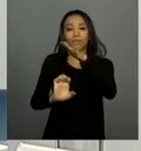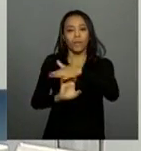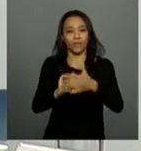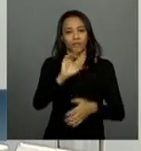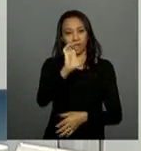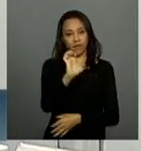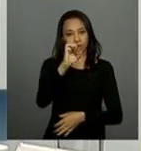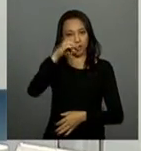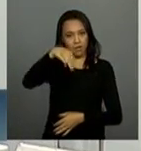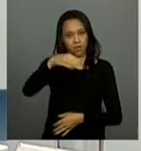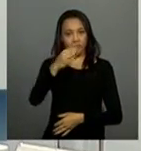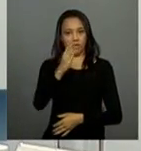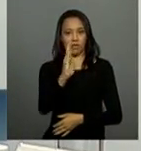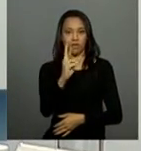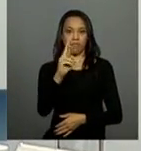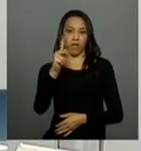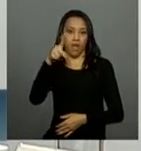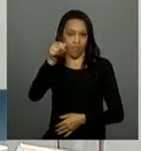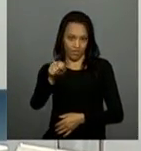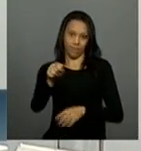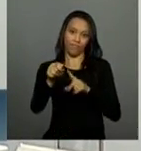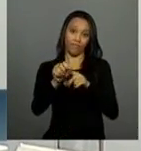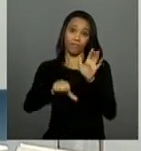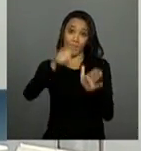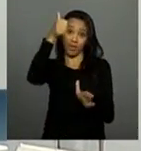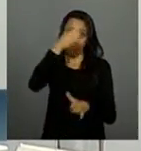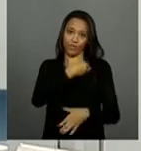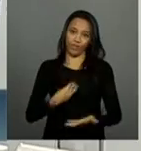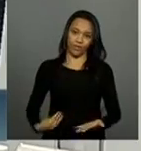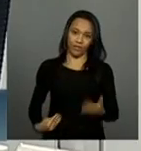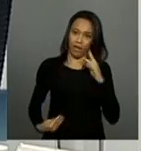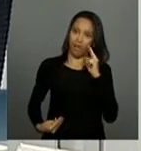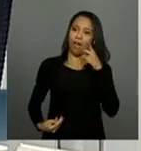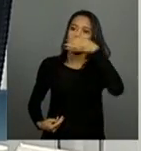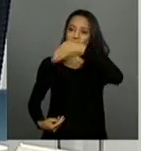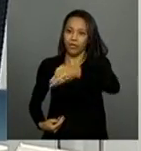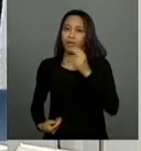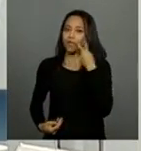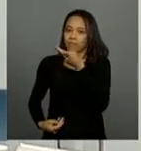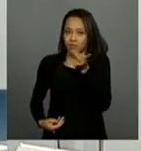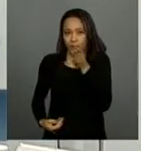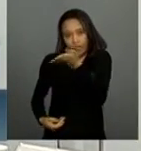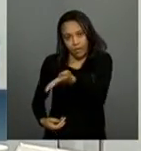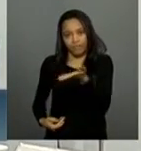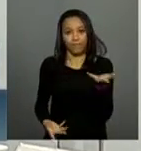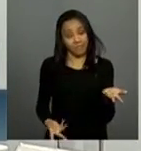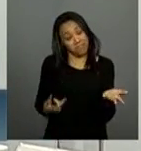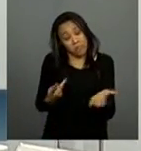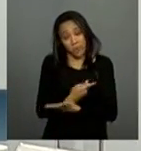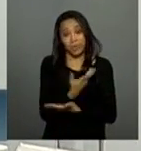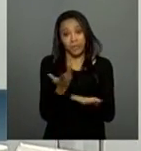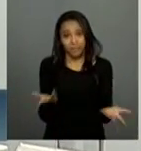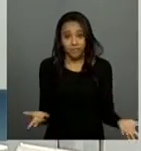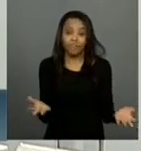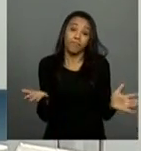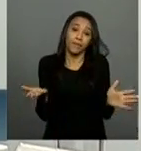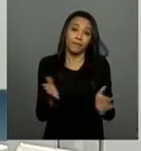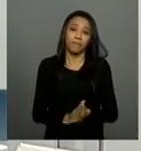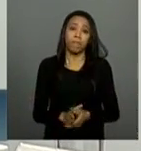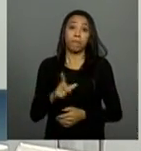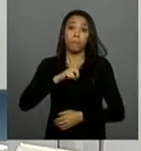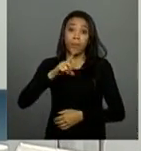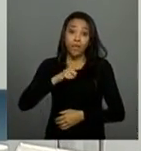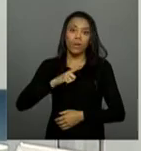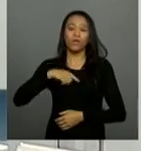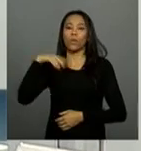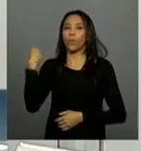parceria inacreditável. Né? Como também foi a primeira ministra a visitar a CETESB, o primeiro órgão de meio ambiente do país. São as coisas que acontecem. Mas, enfim, tem um